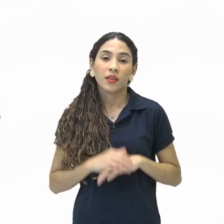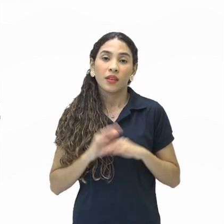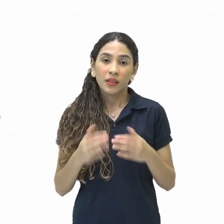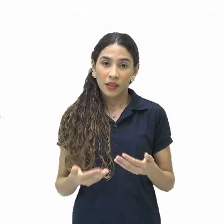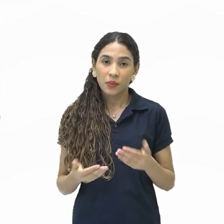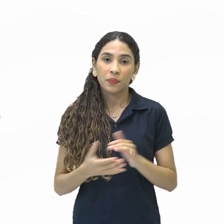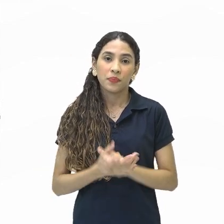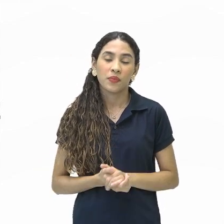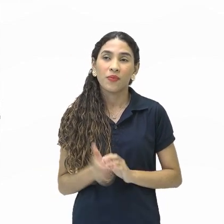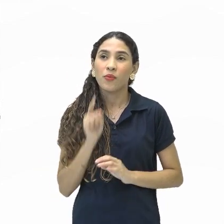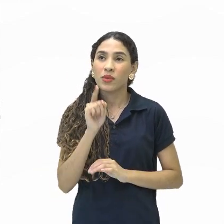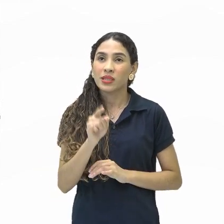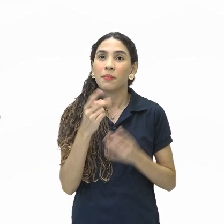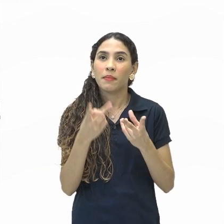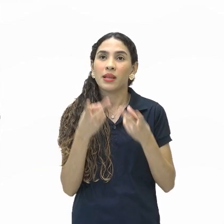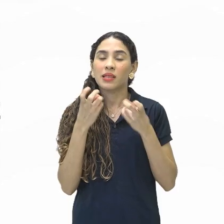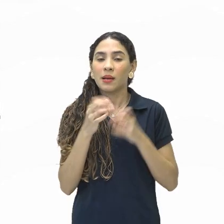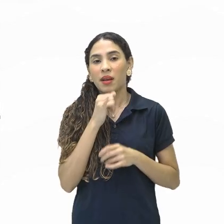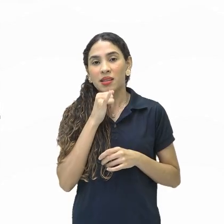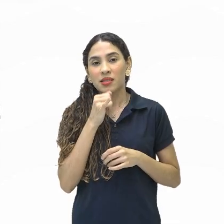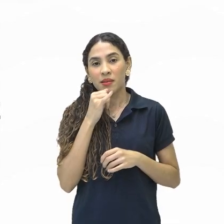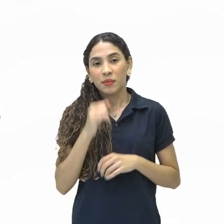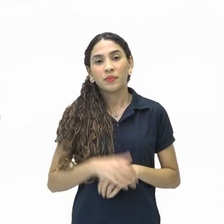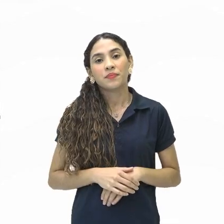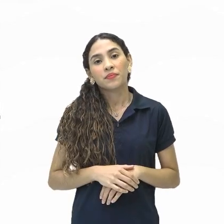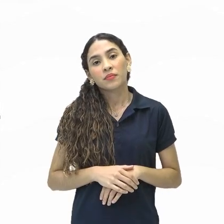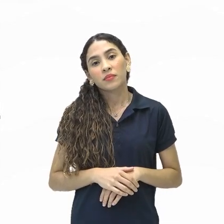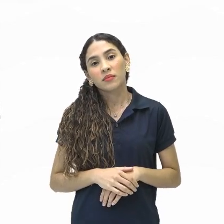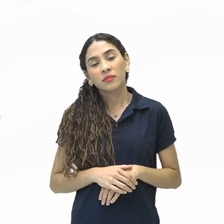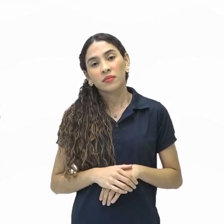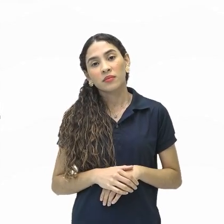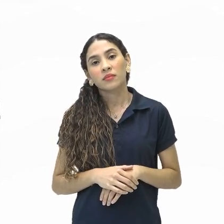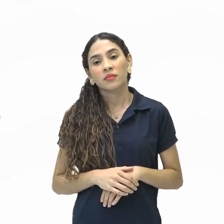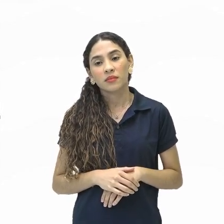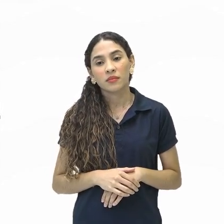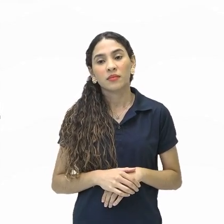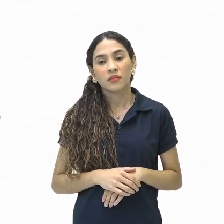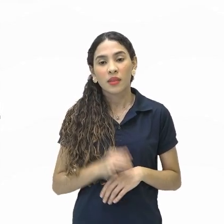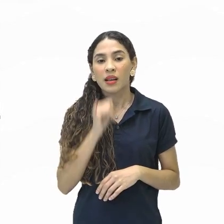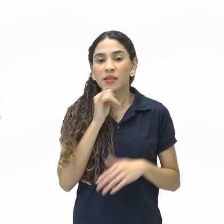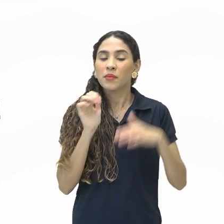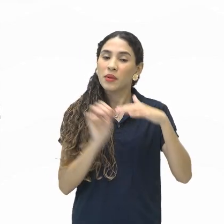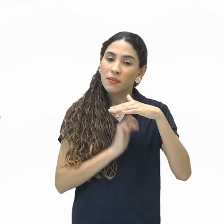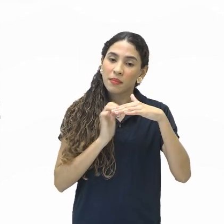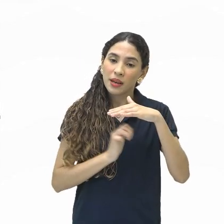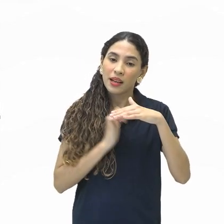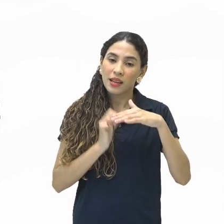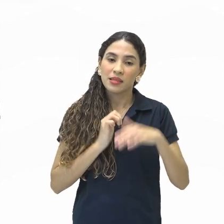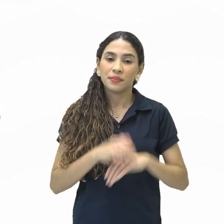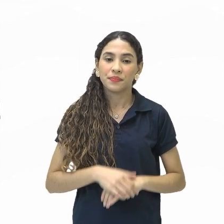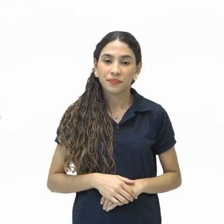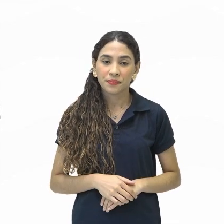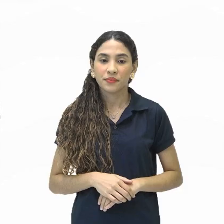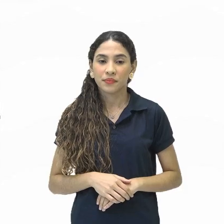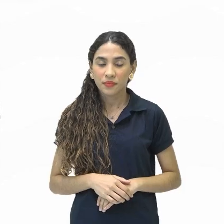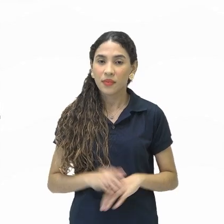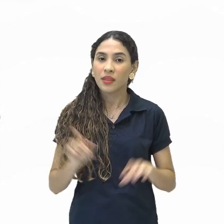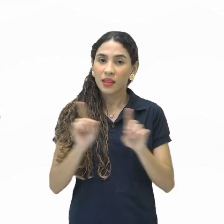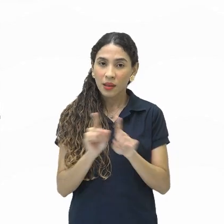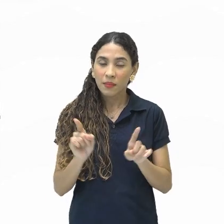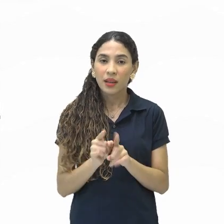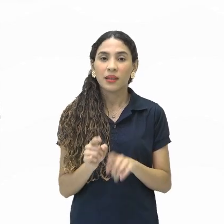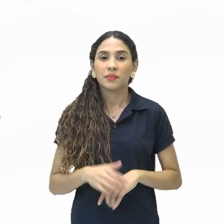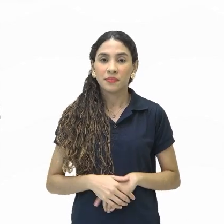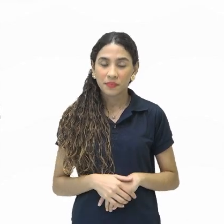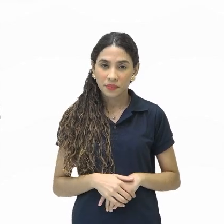Então, você vê que, tanto na parte de empresas, na parte